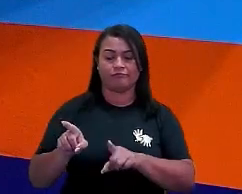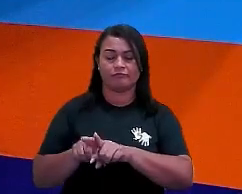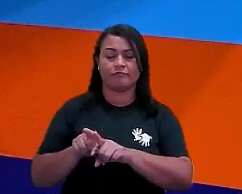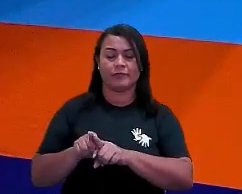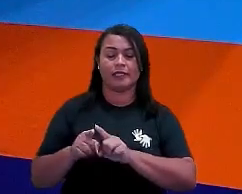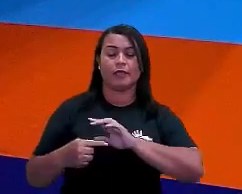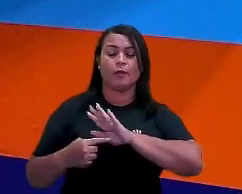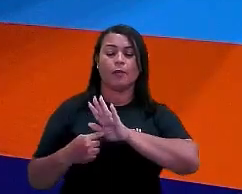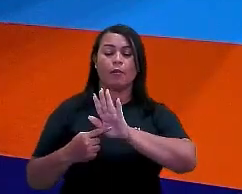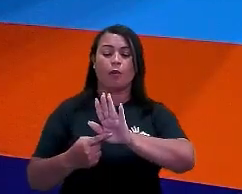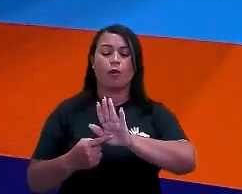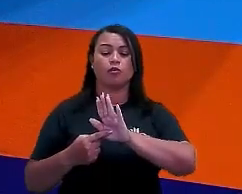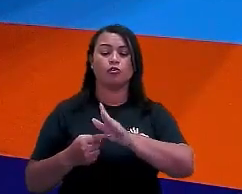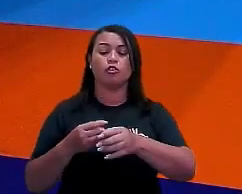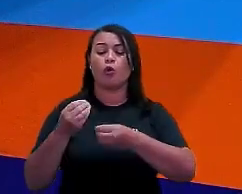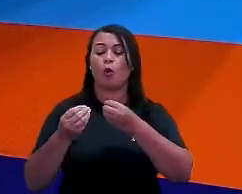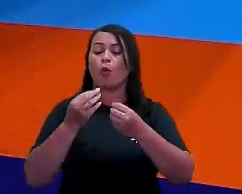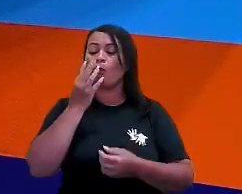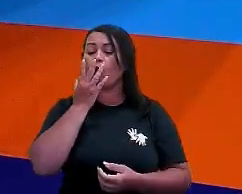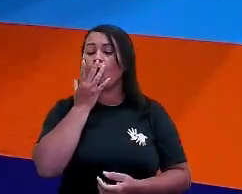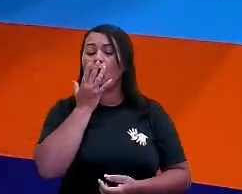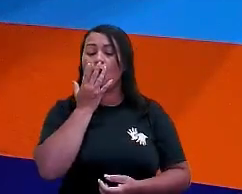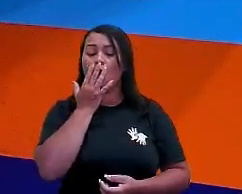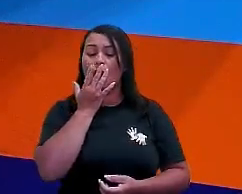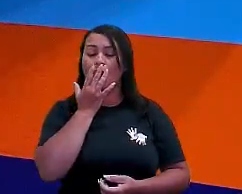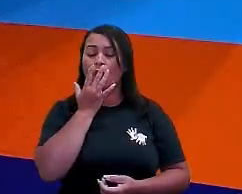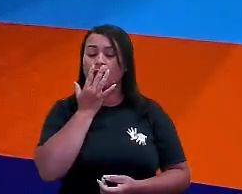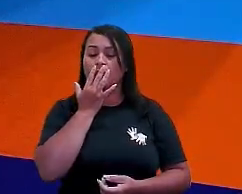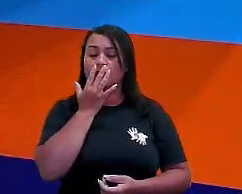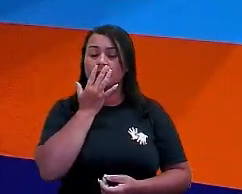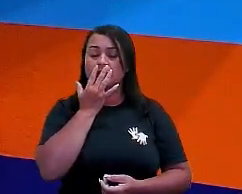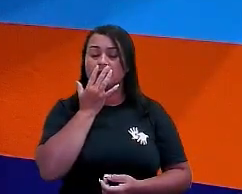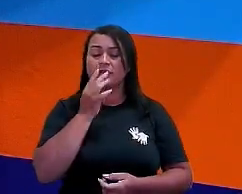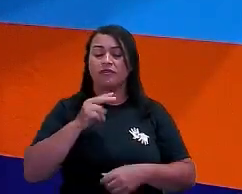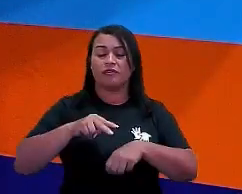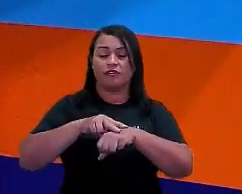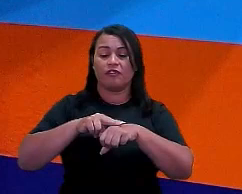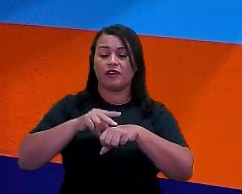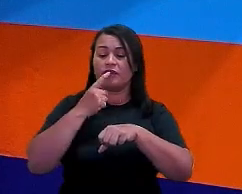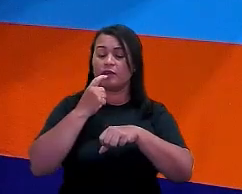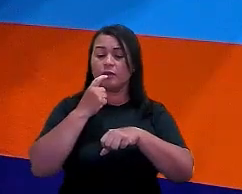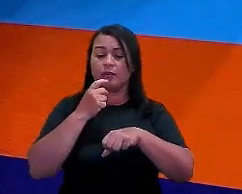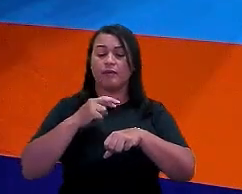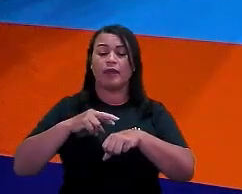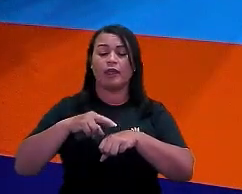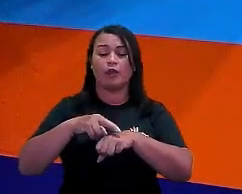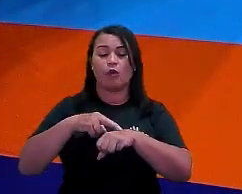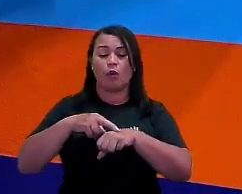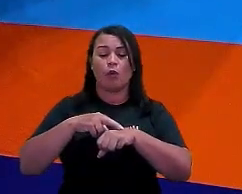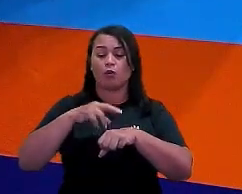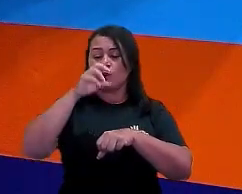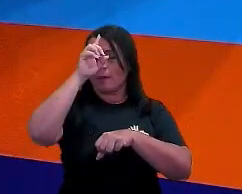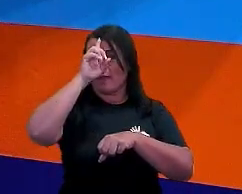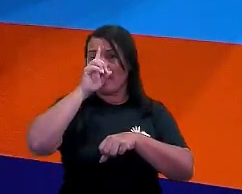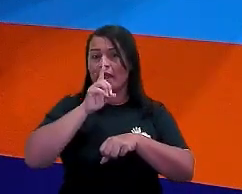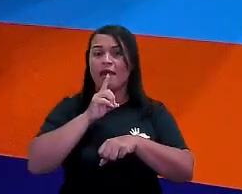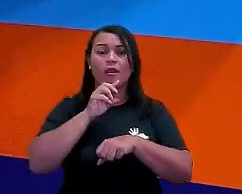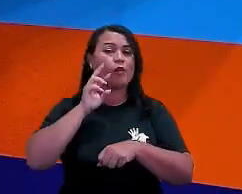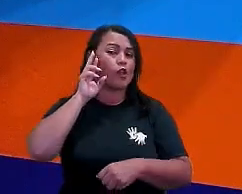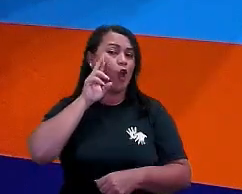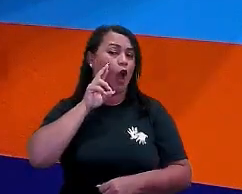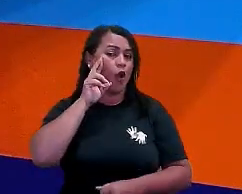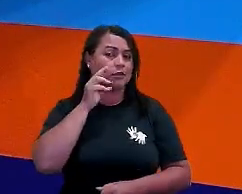estão representadas por cores, né? Tem verde, vermelho, roxo, amarelo e rosa. São